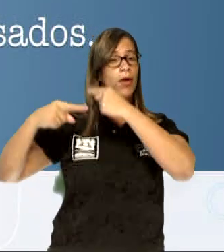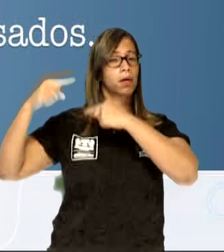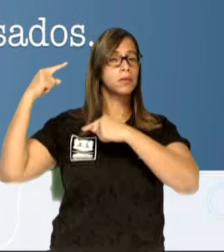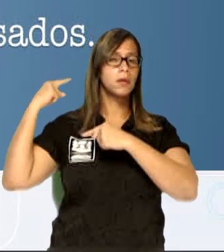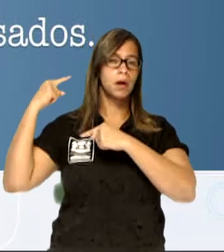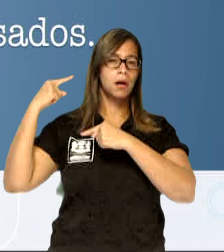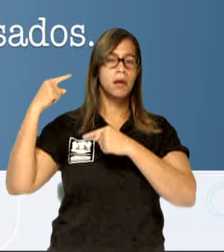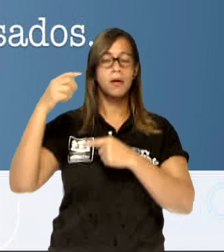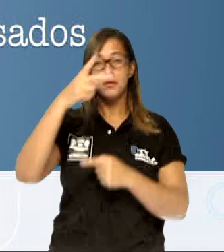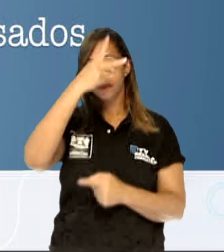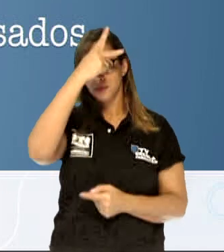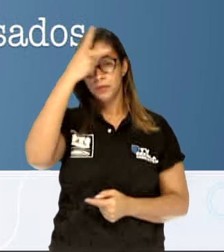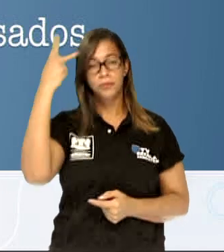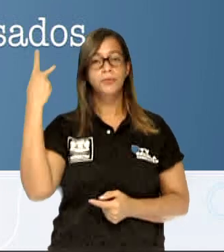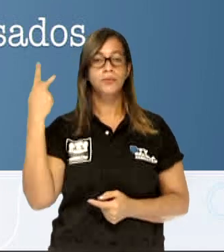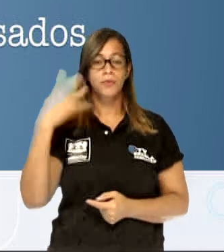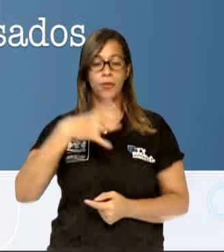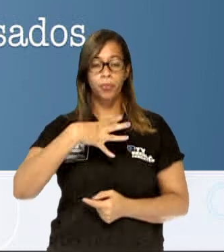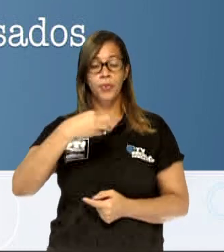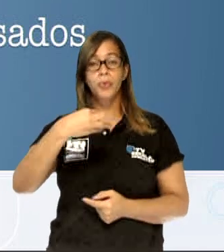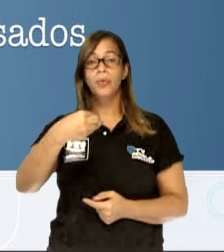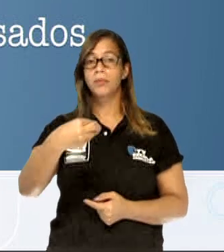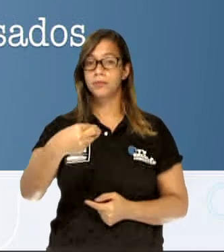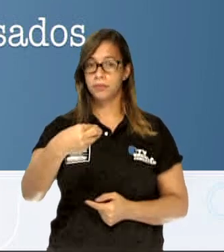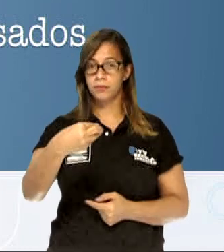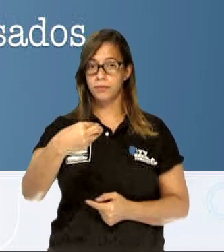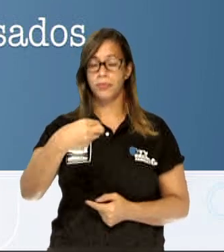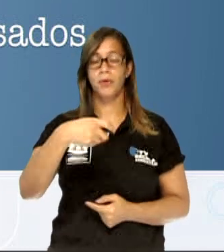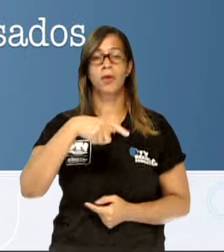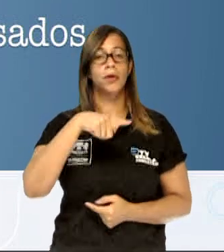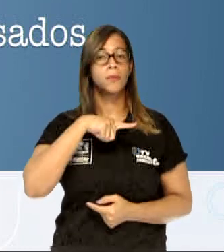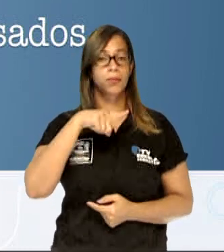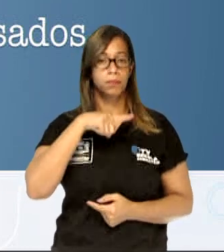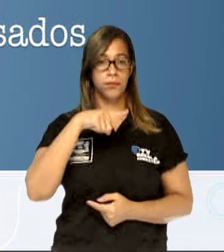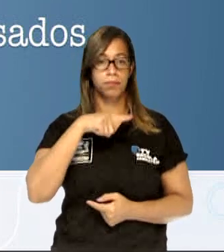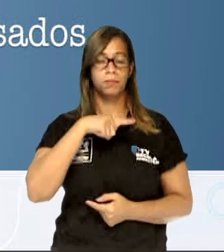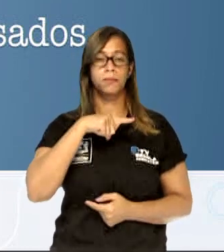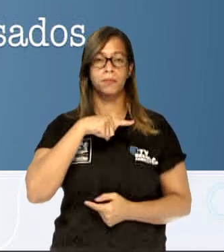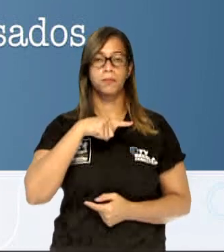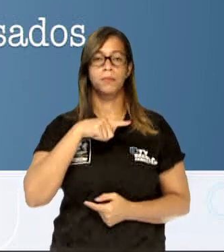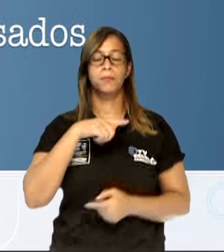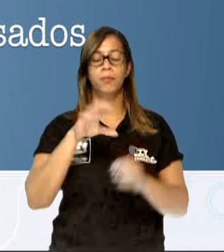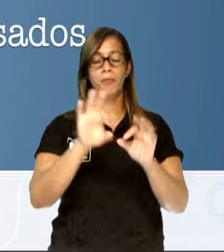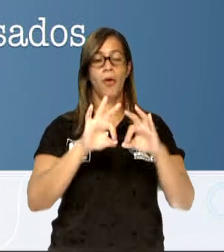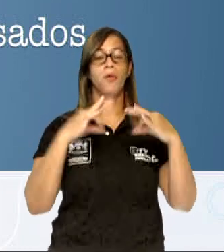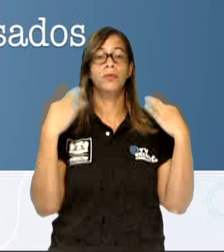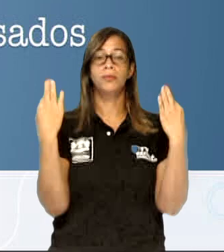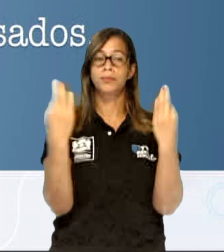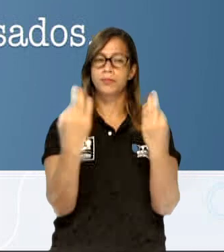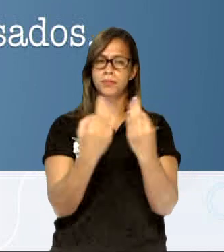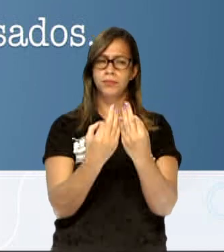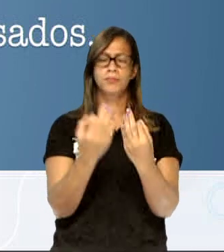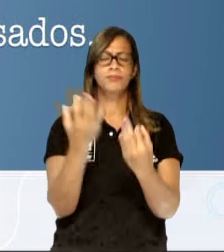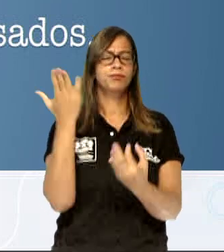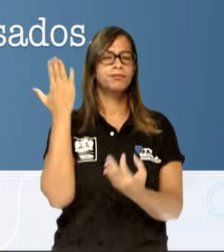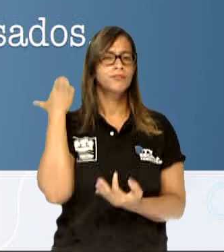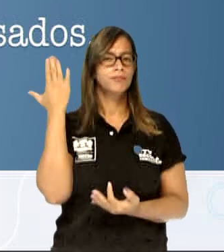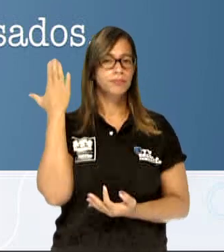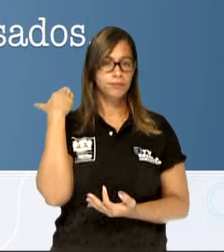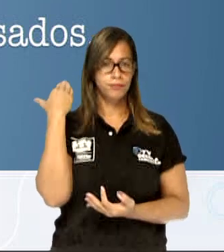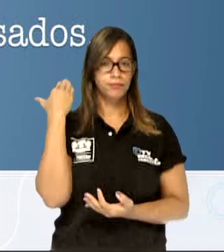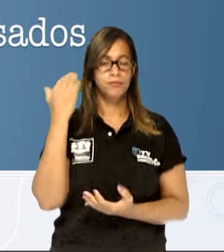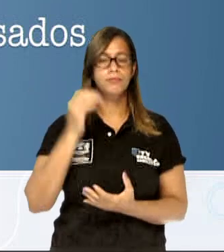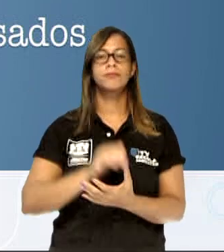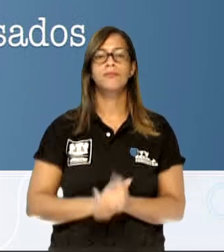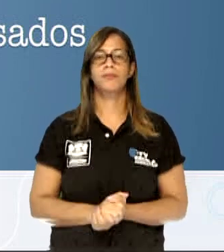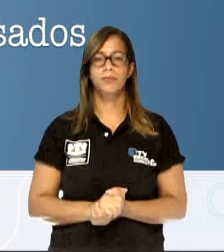de quem se descende, provém, tem sua origem. Familiar mais antigo, que provém